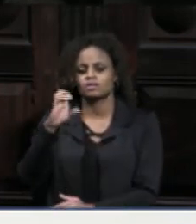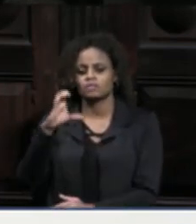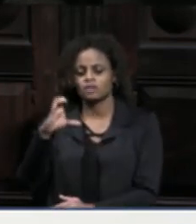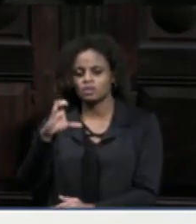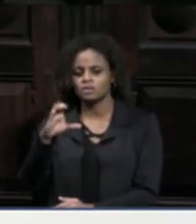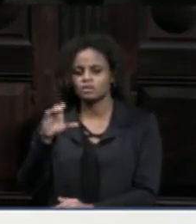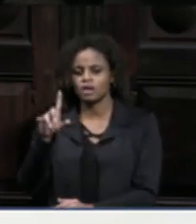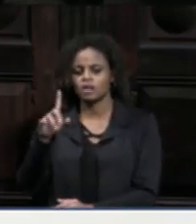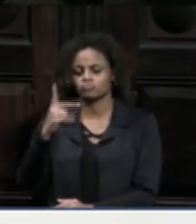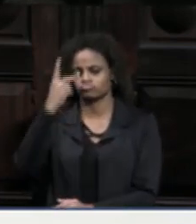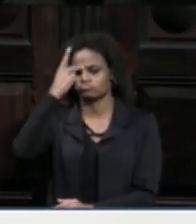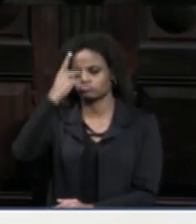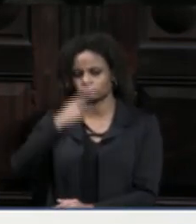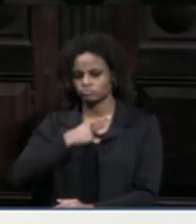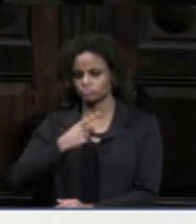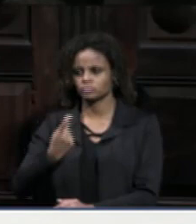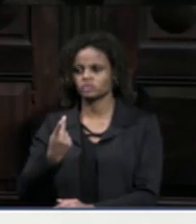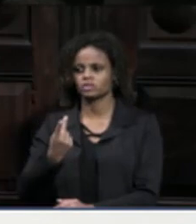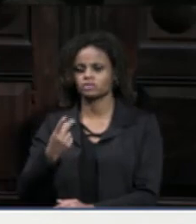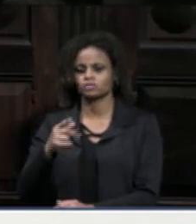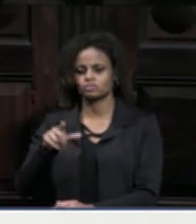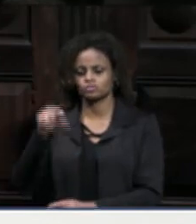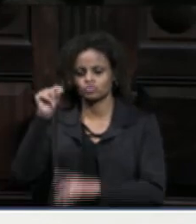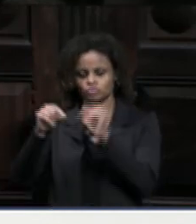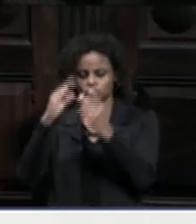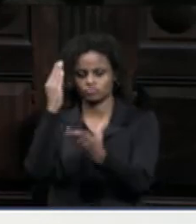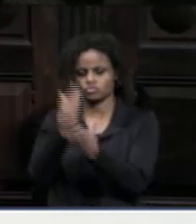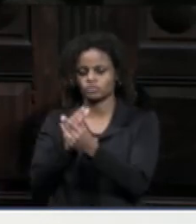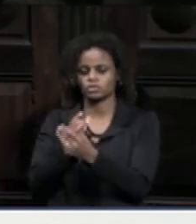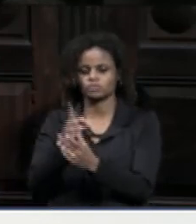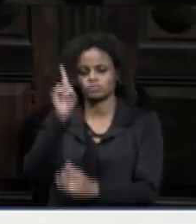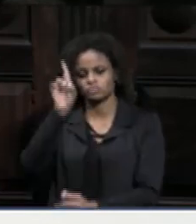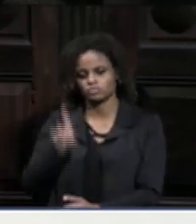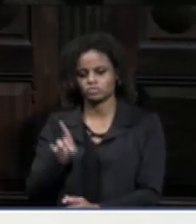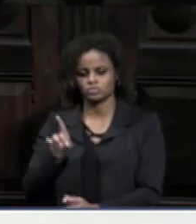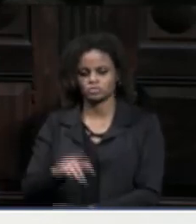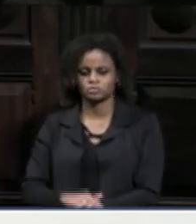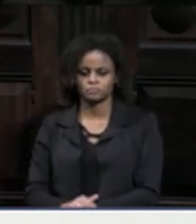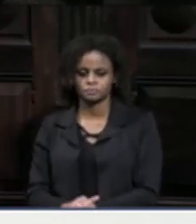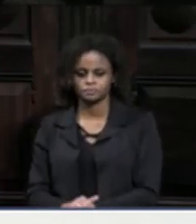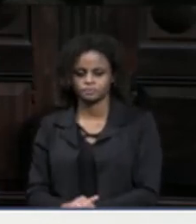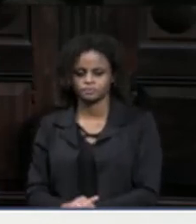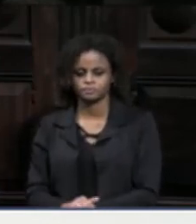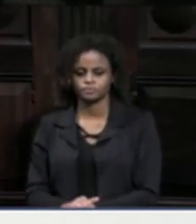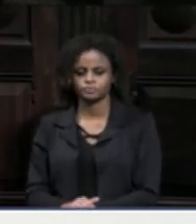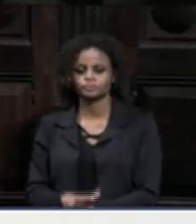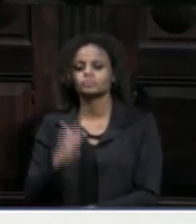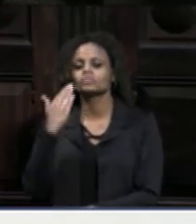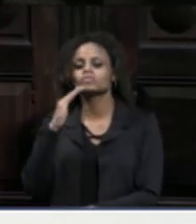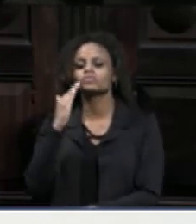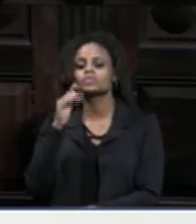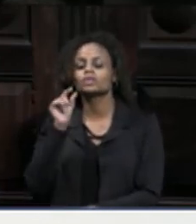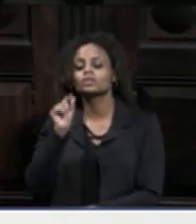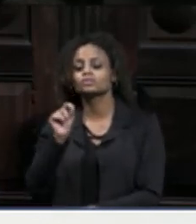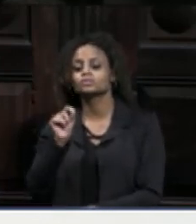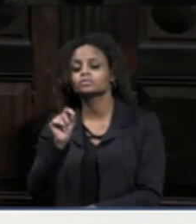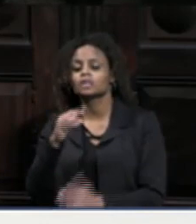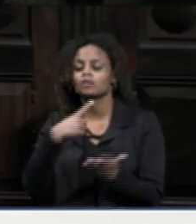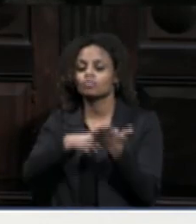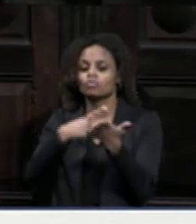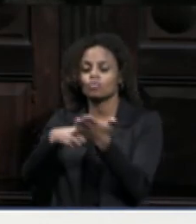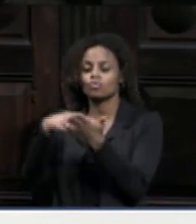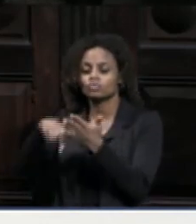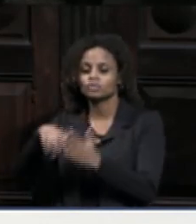seus próprios destinos. Mas entendo, senhor presidente, que acordo de